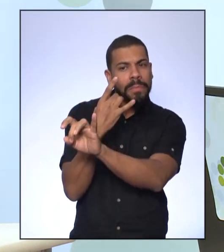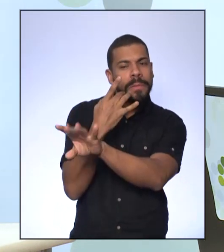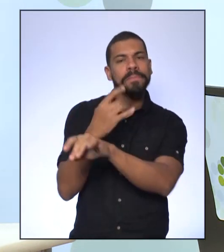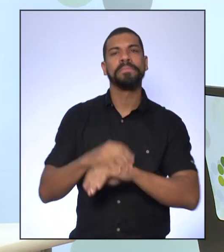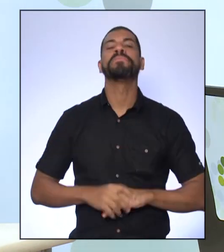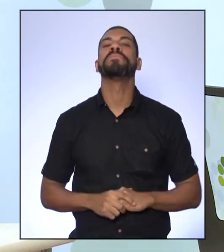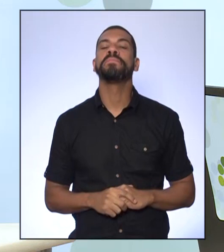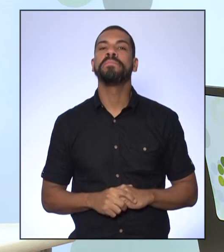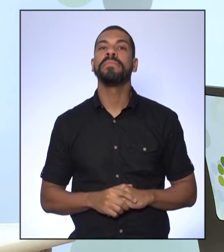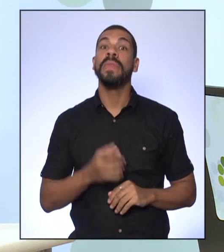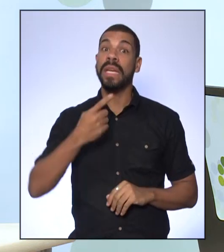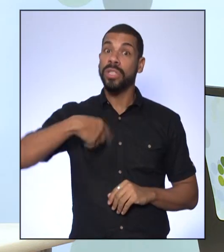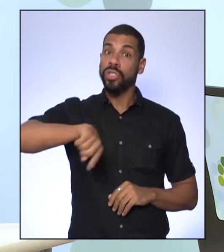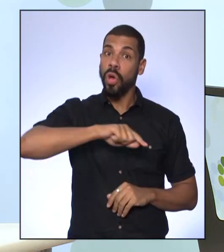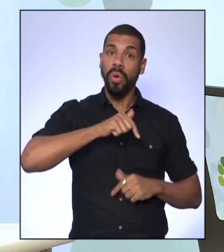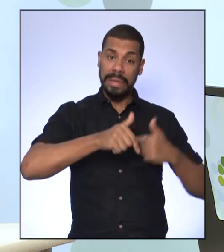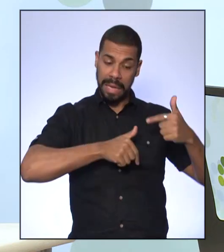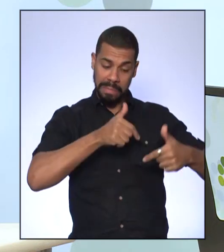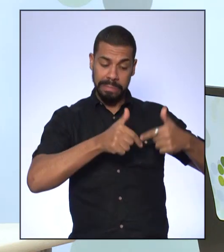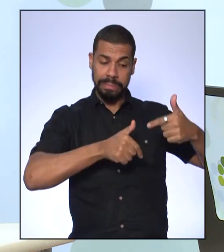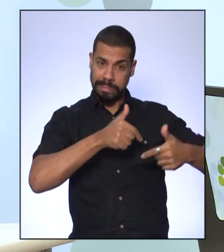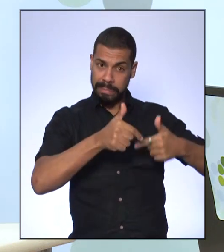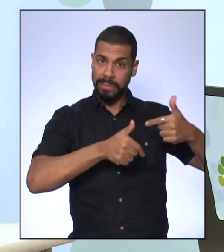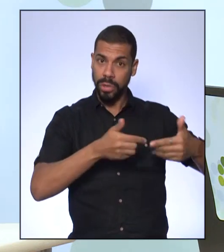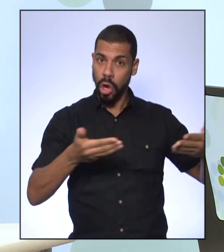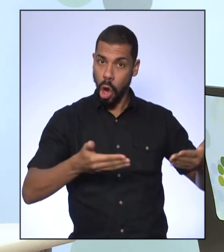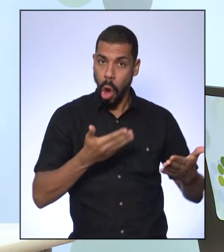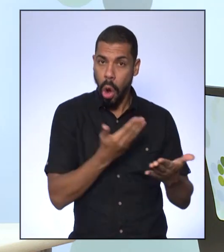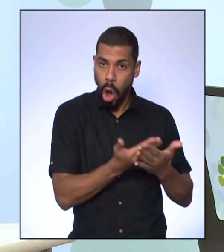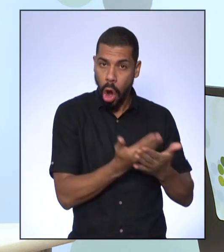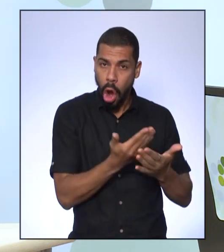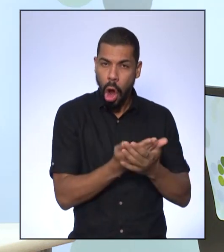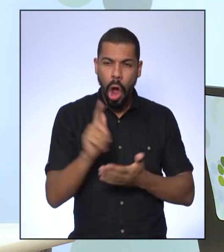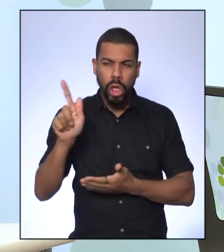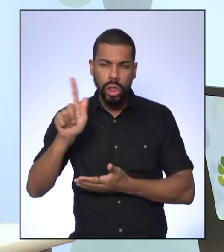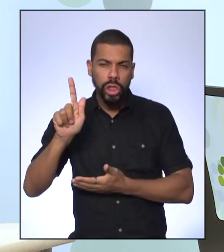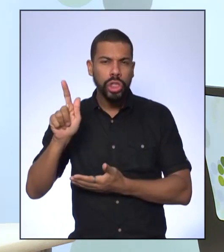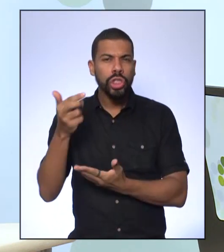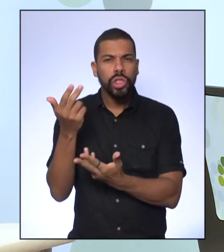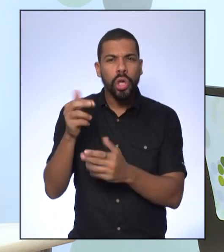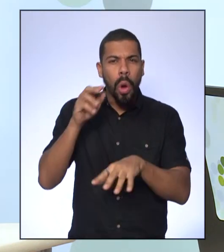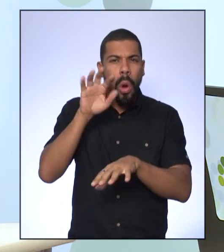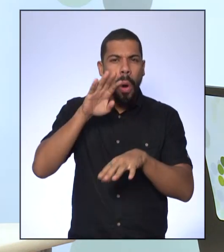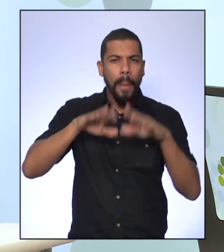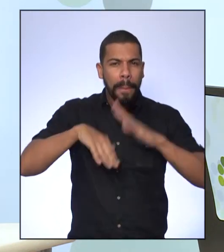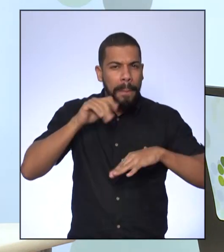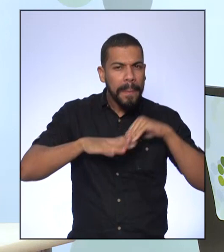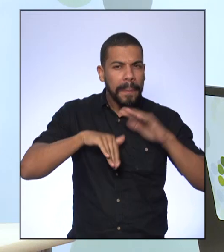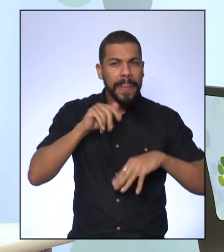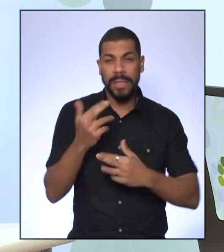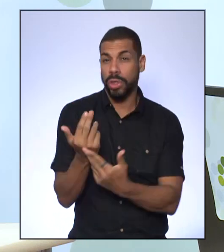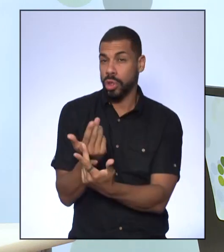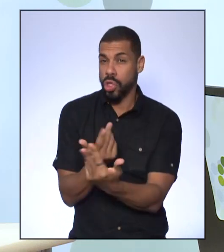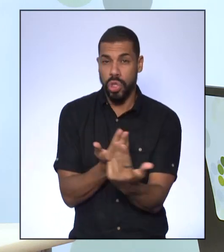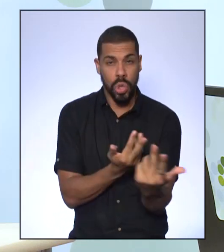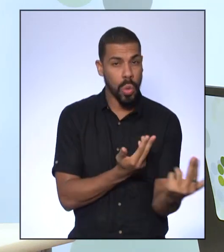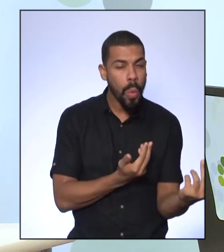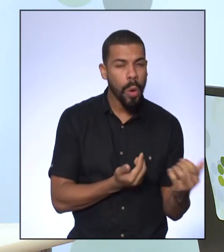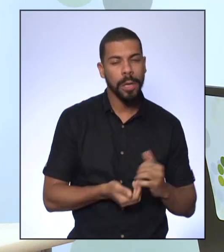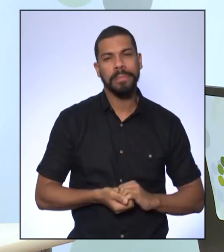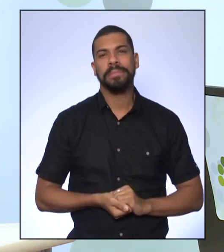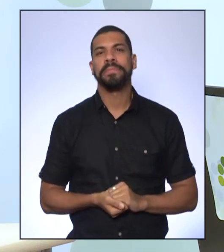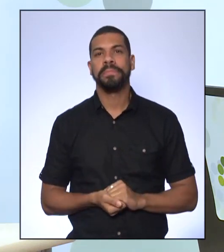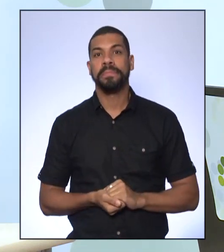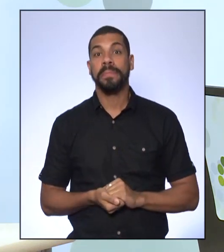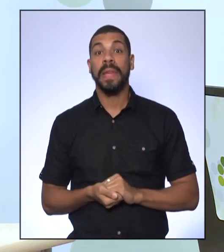Então a gente vai trabalhar nessa aula aqui as mesmas habilidades, né, que foram trabalhadas